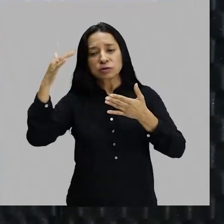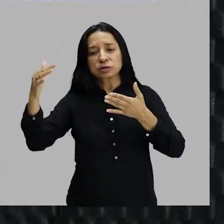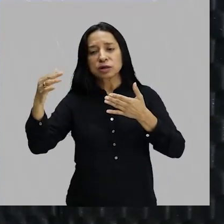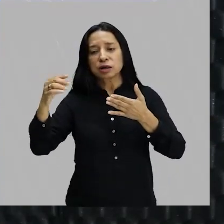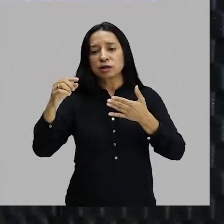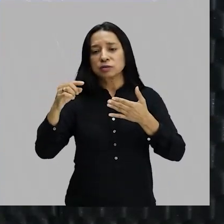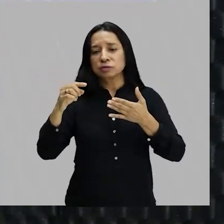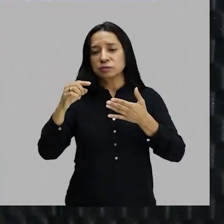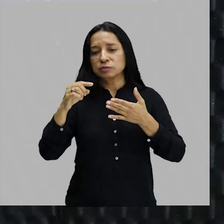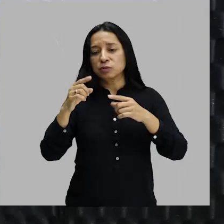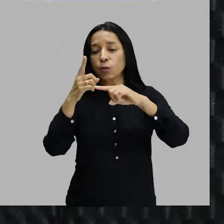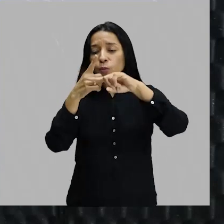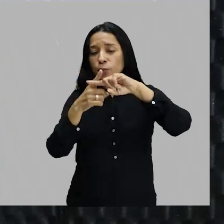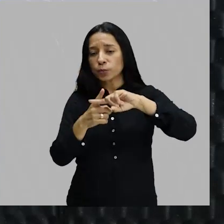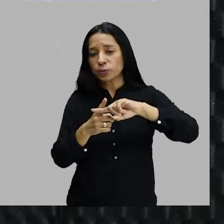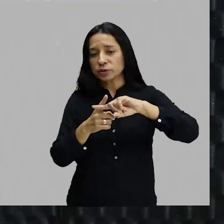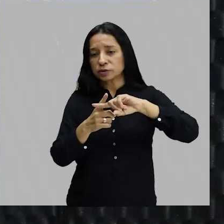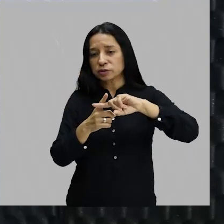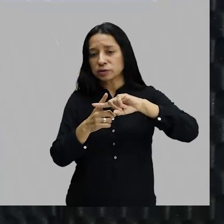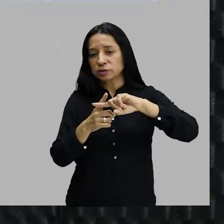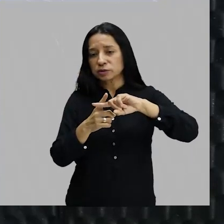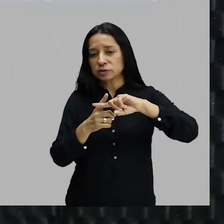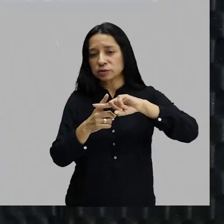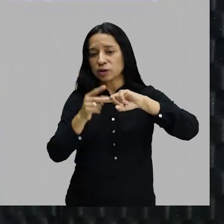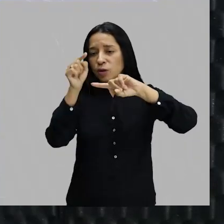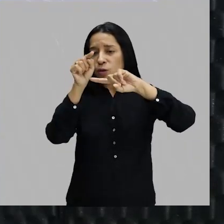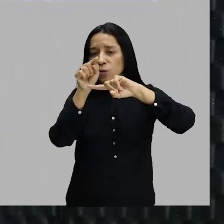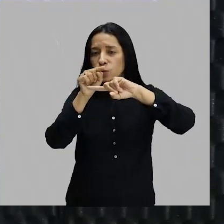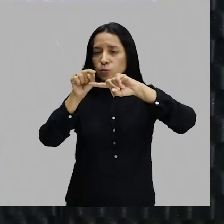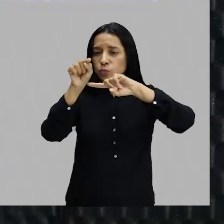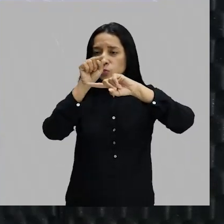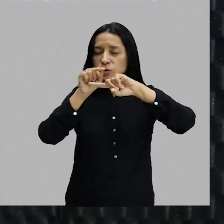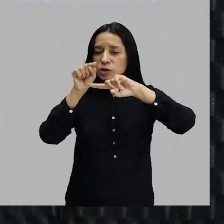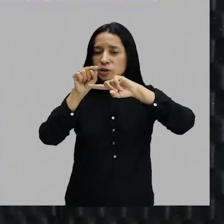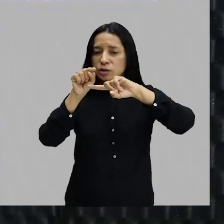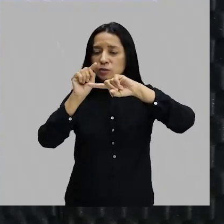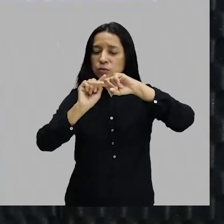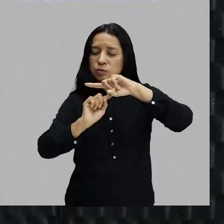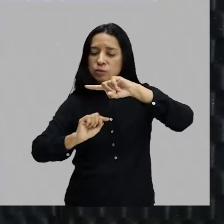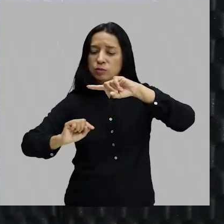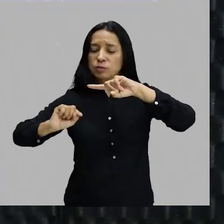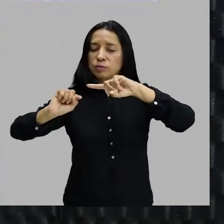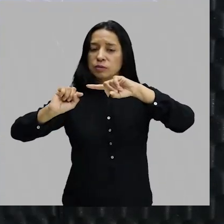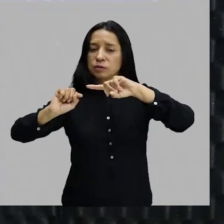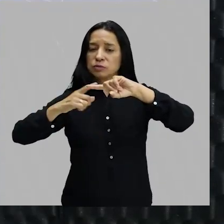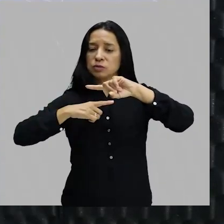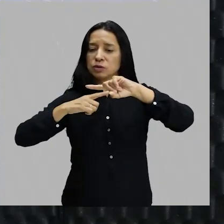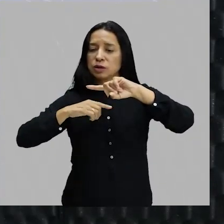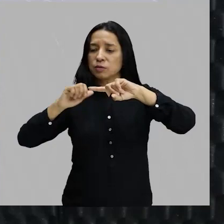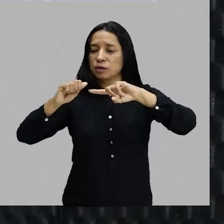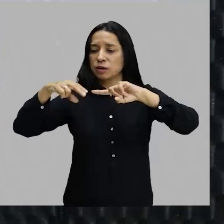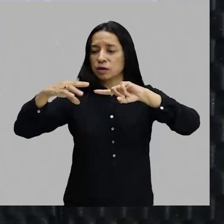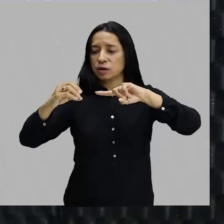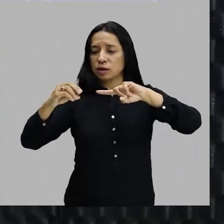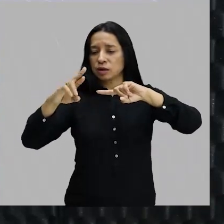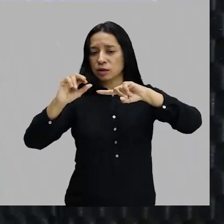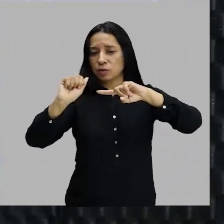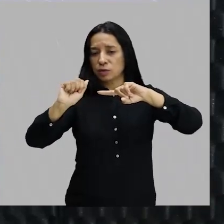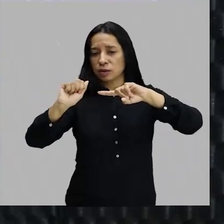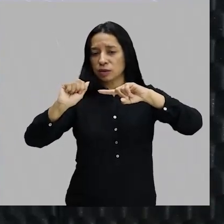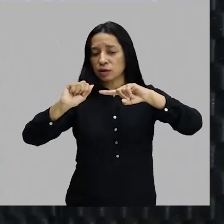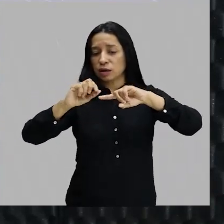ótimo. Cruz. Na hora que você coloca um círculo em cima da cruz e uma curva embaixo, você já tem uma âncora. A âncora